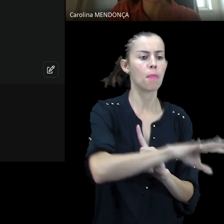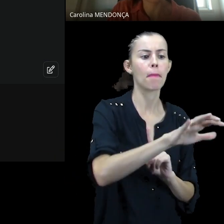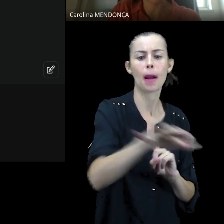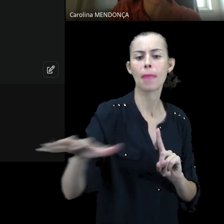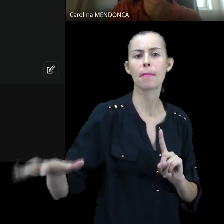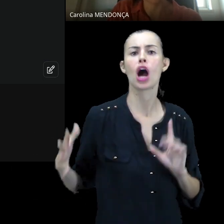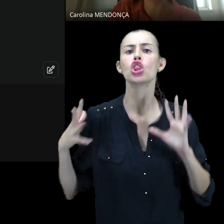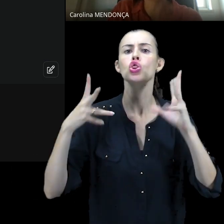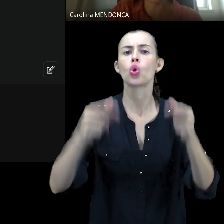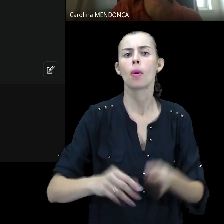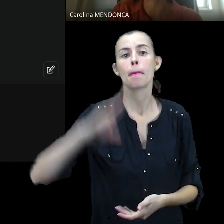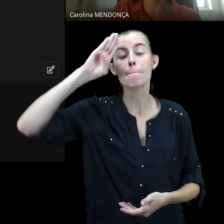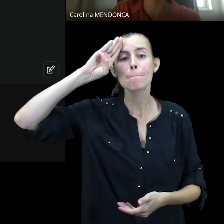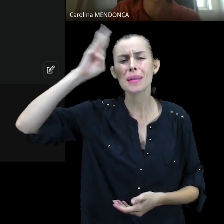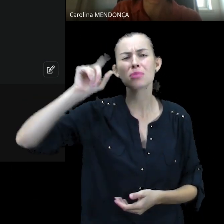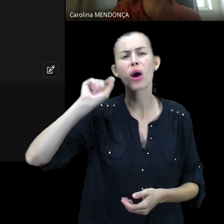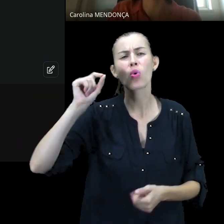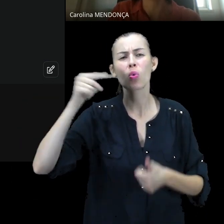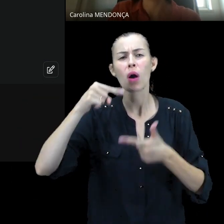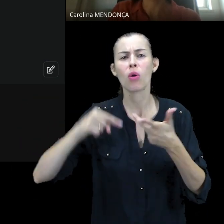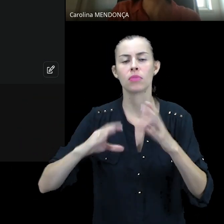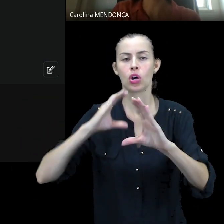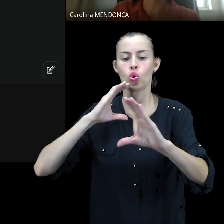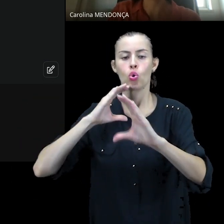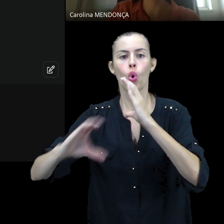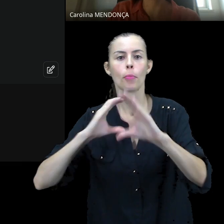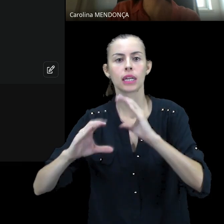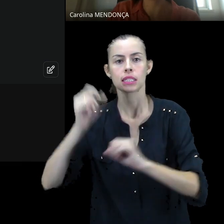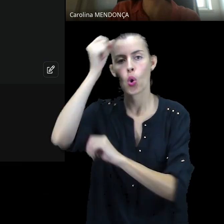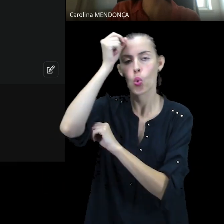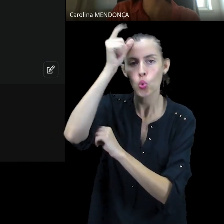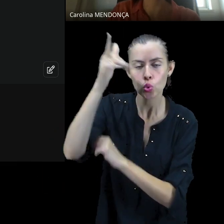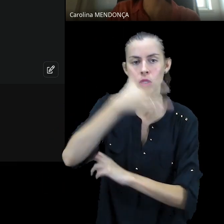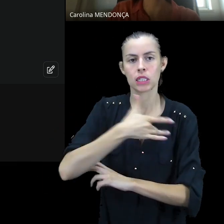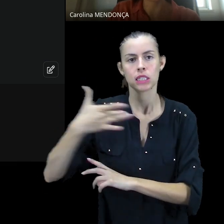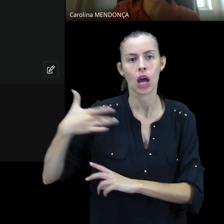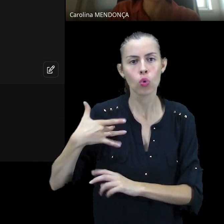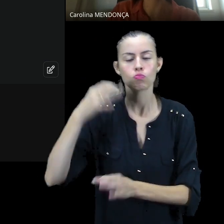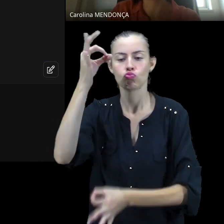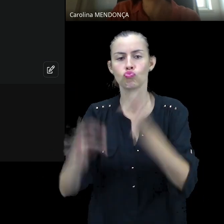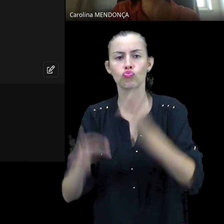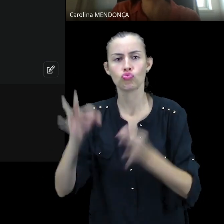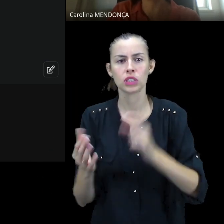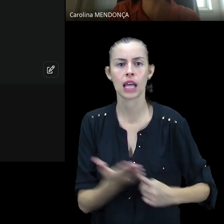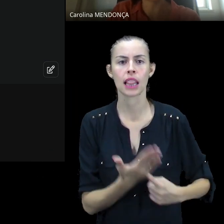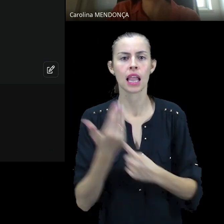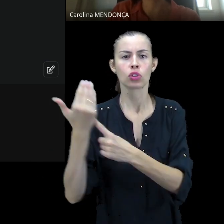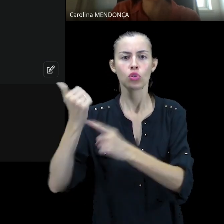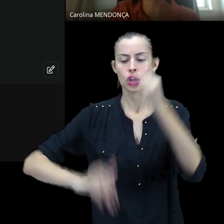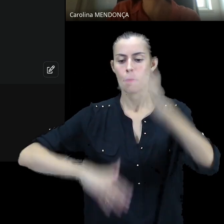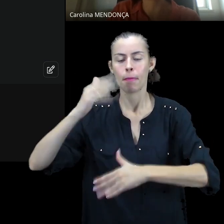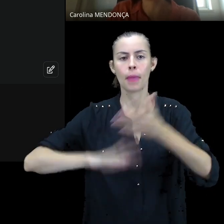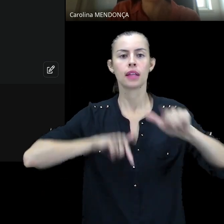das instituições de ensino em todas as áreas, em especial comunicação, cultura, direitos humanos e justiça, educação, meio ambiente,